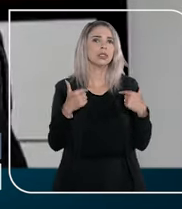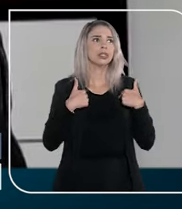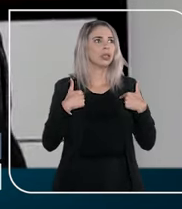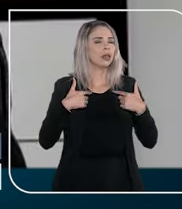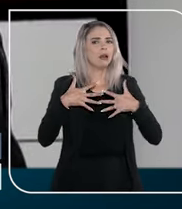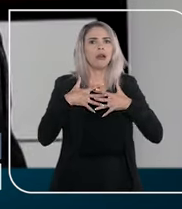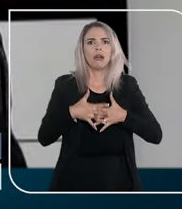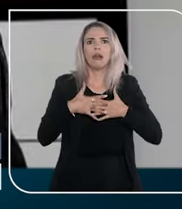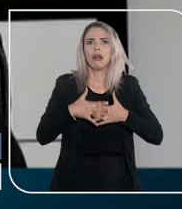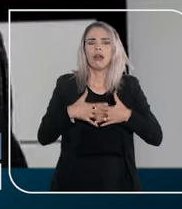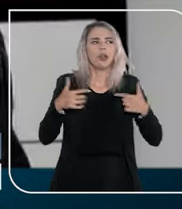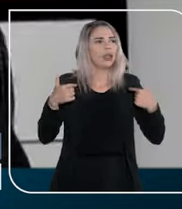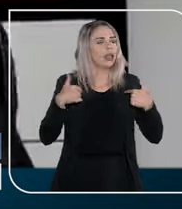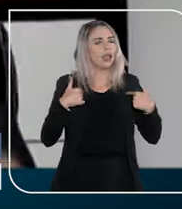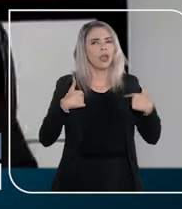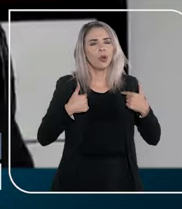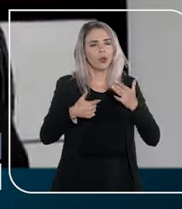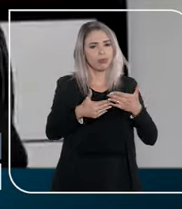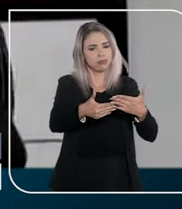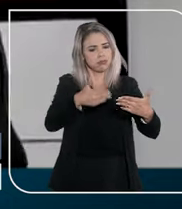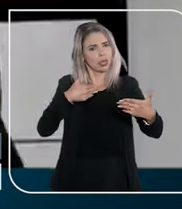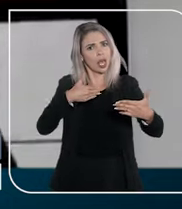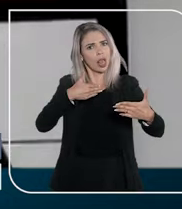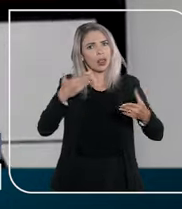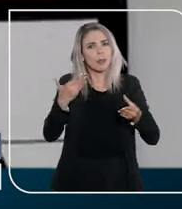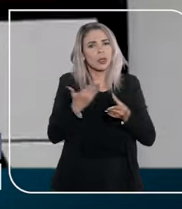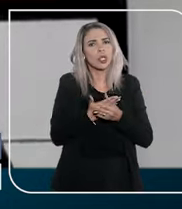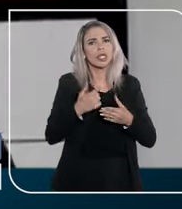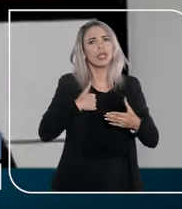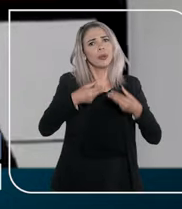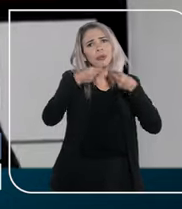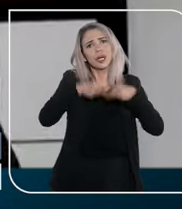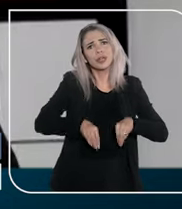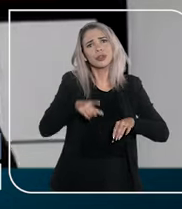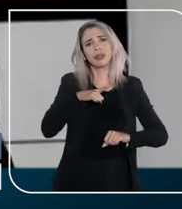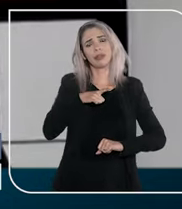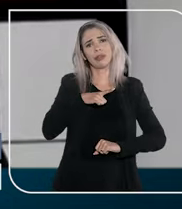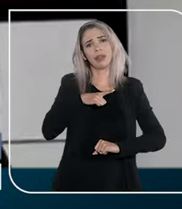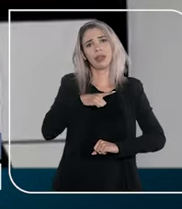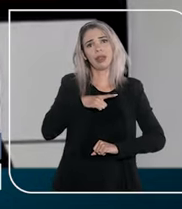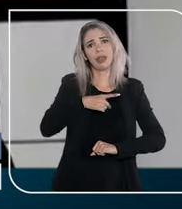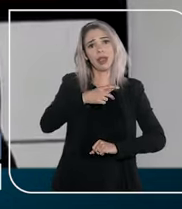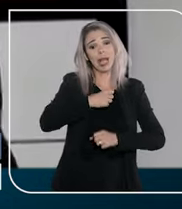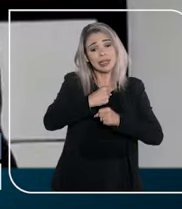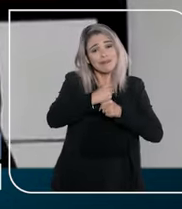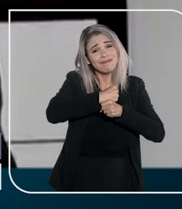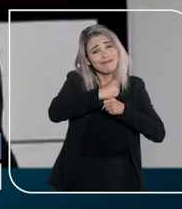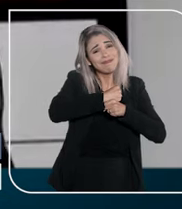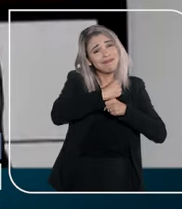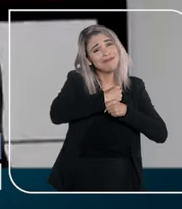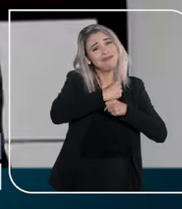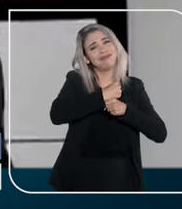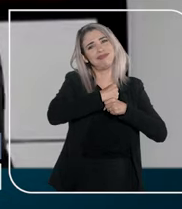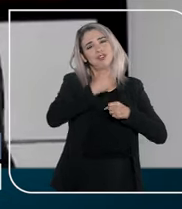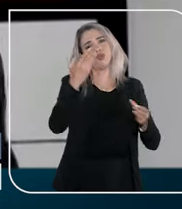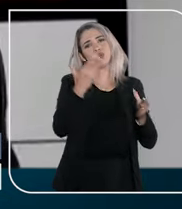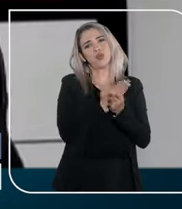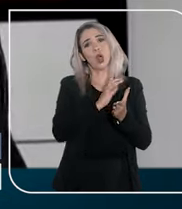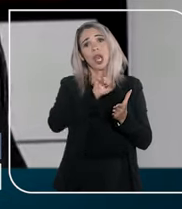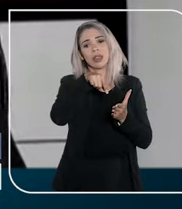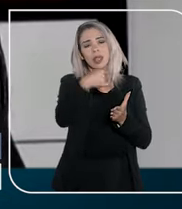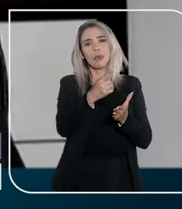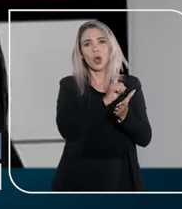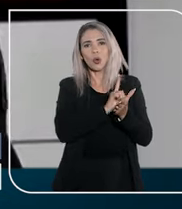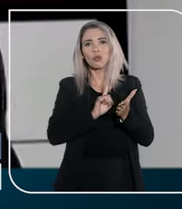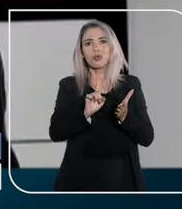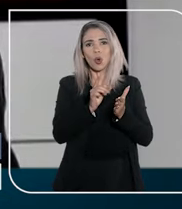ônus a pena. Como disse o professor Fábio, em muitos casos, o candidato vai levar anos discutindo na justiça para poder ingressar. Nós